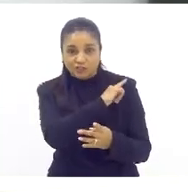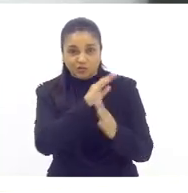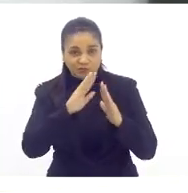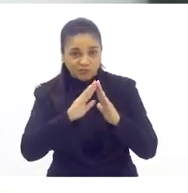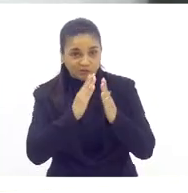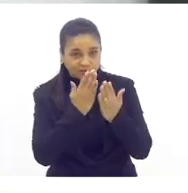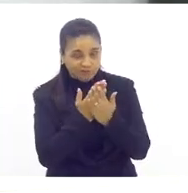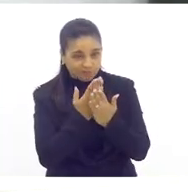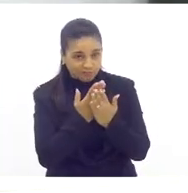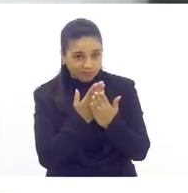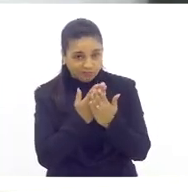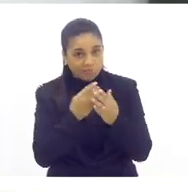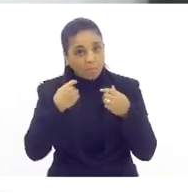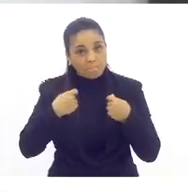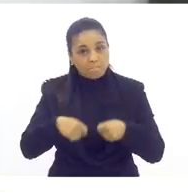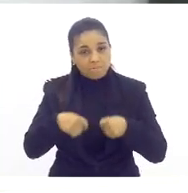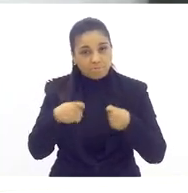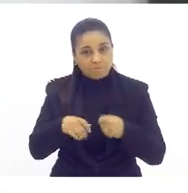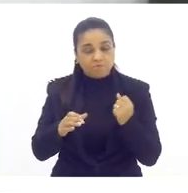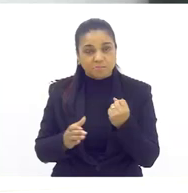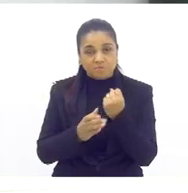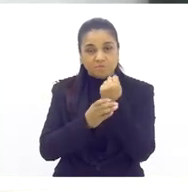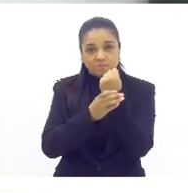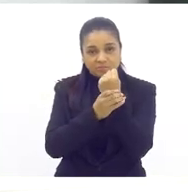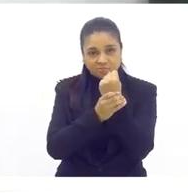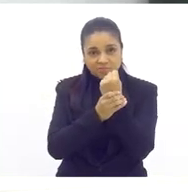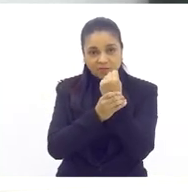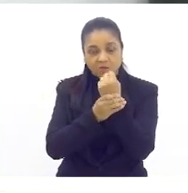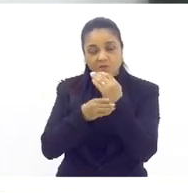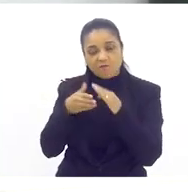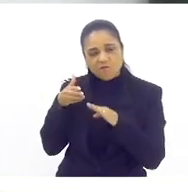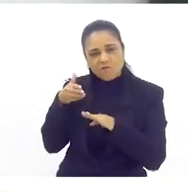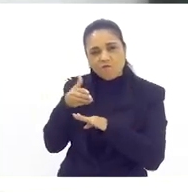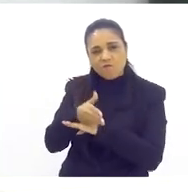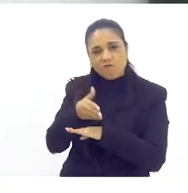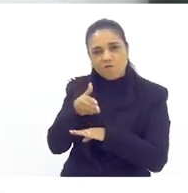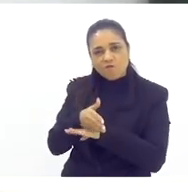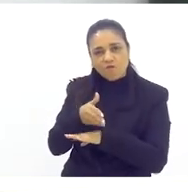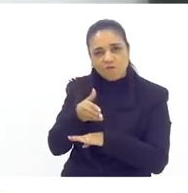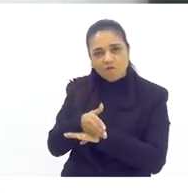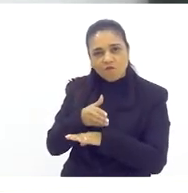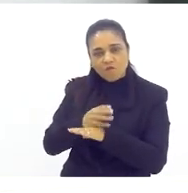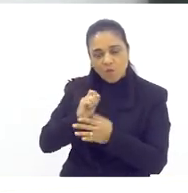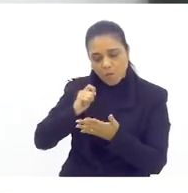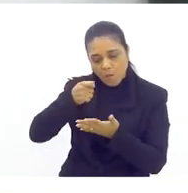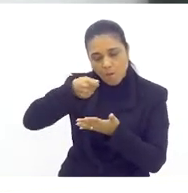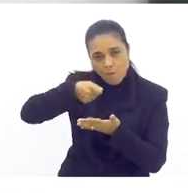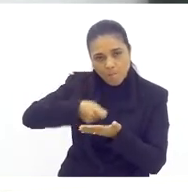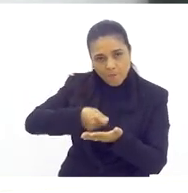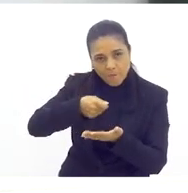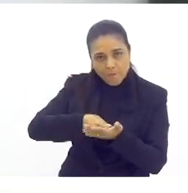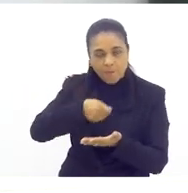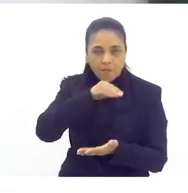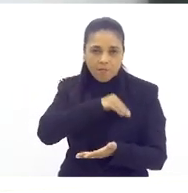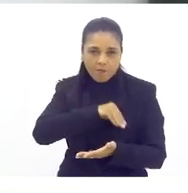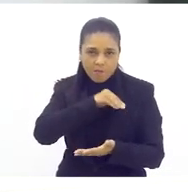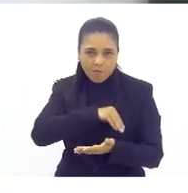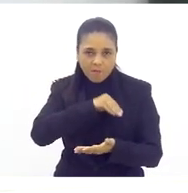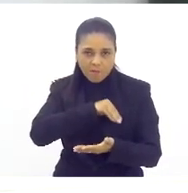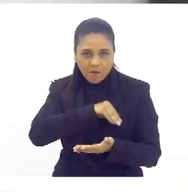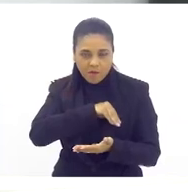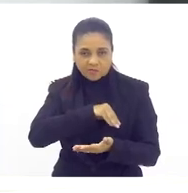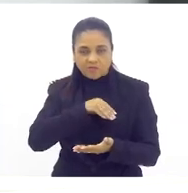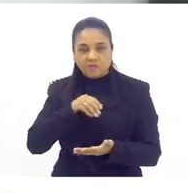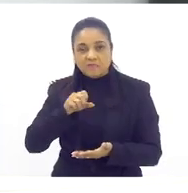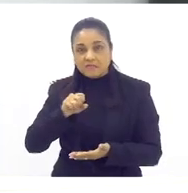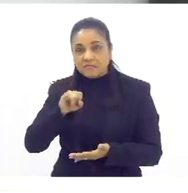precisa que seja garantido uma frequência né de pagamento das suas da verbas se diz